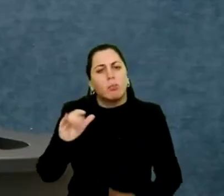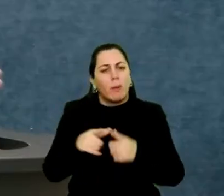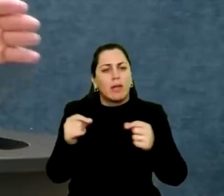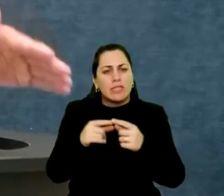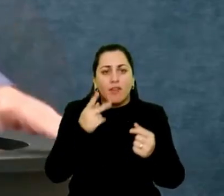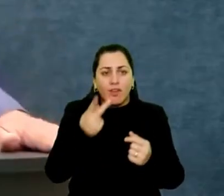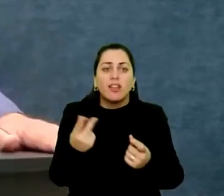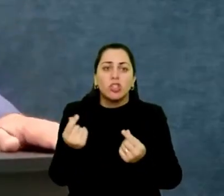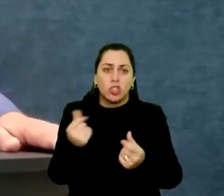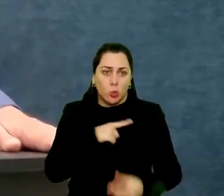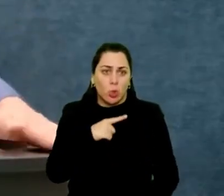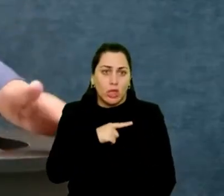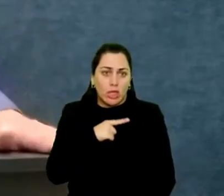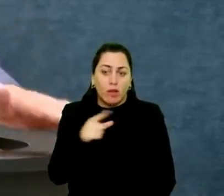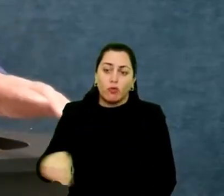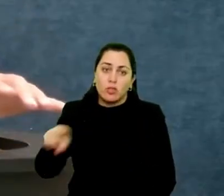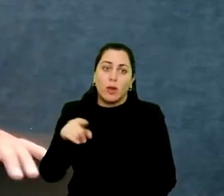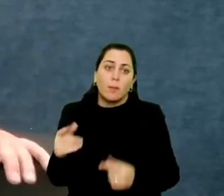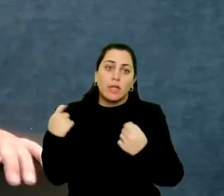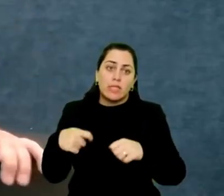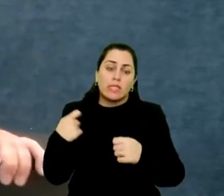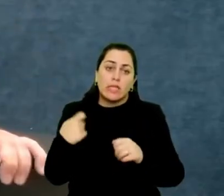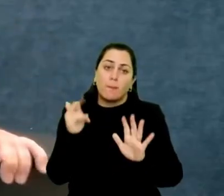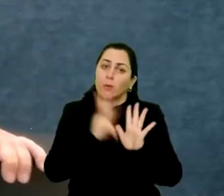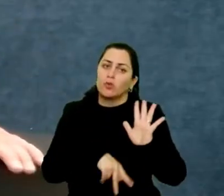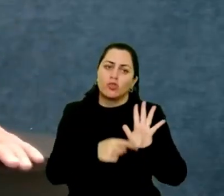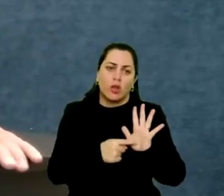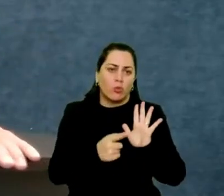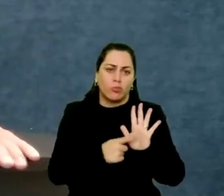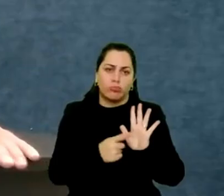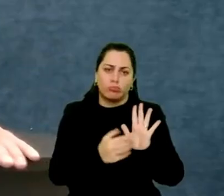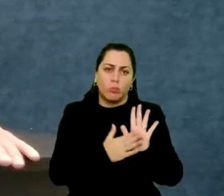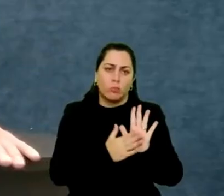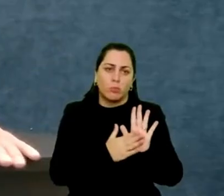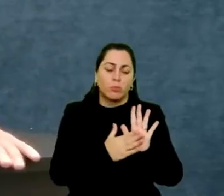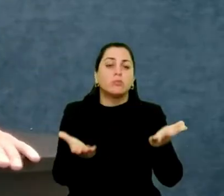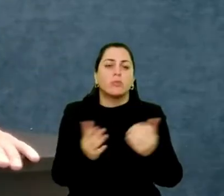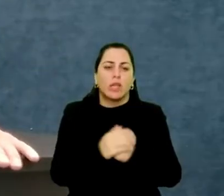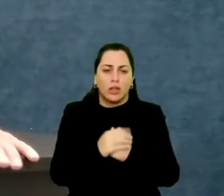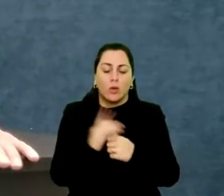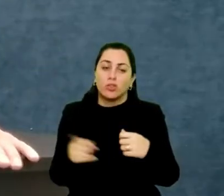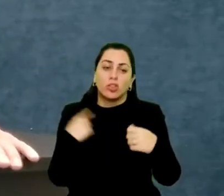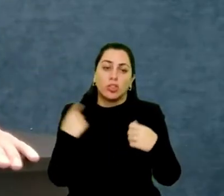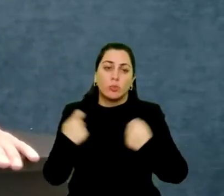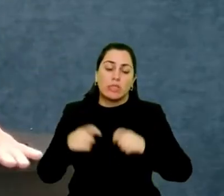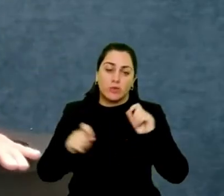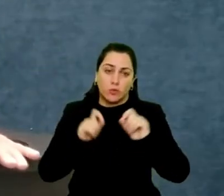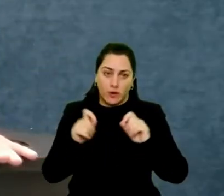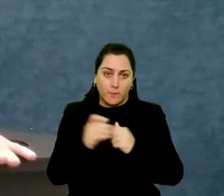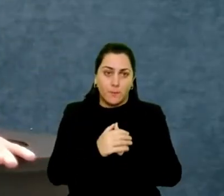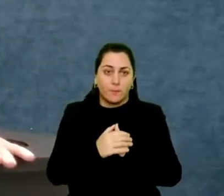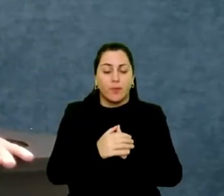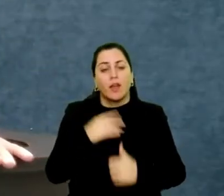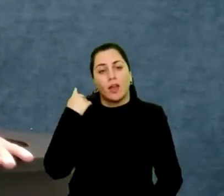ó, dinheiro tem, vocês têm que trazer projeto. O que cabe a nós aqui, vereadores? Inclusive, o vereador